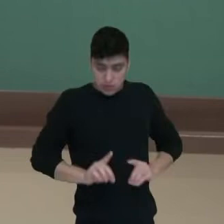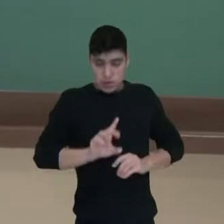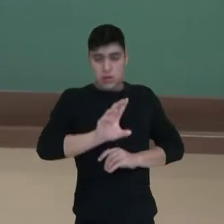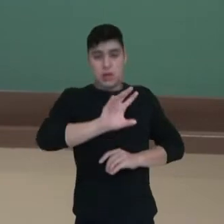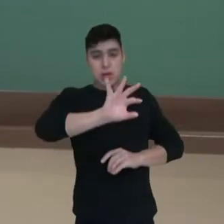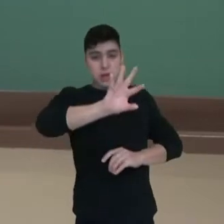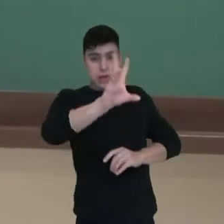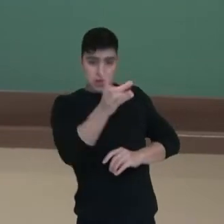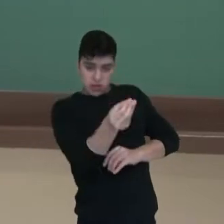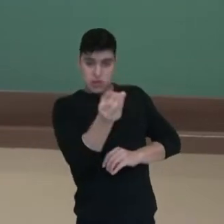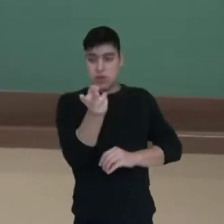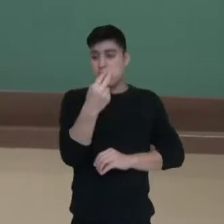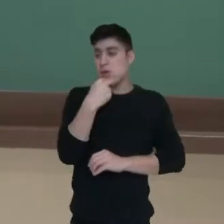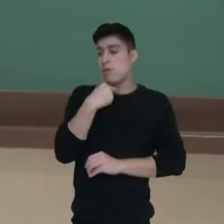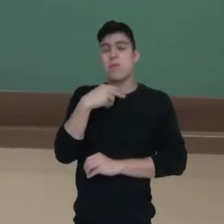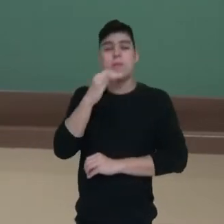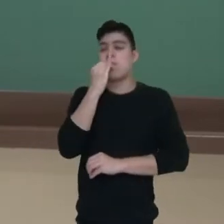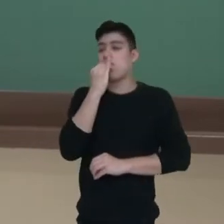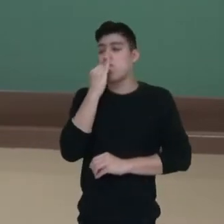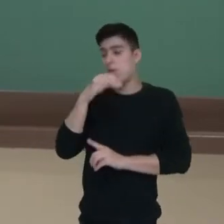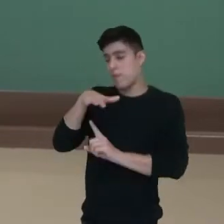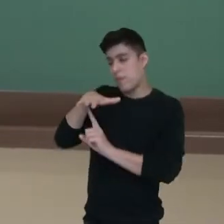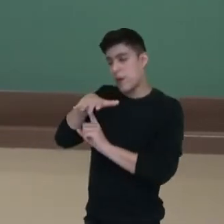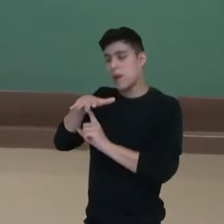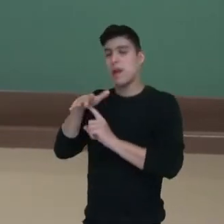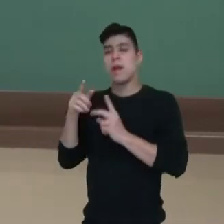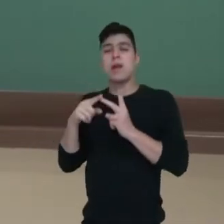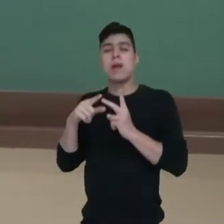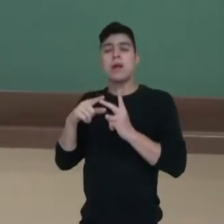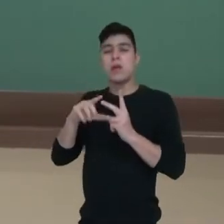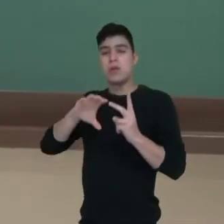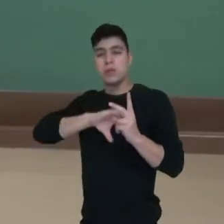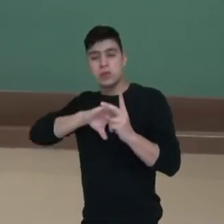ali do Paraná, do Curitiba,